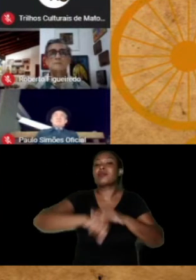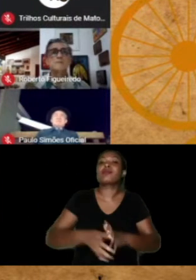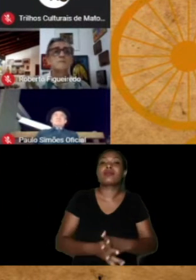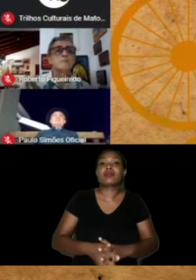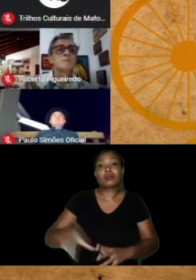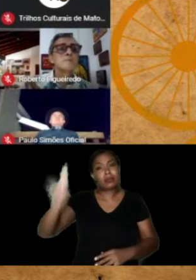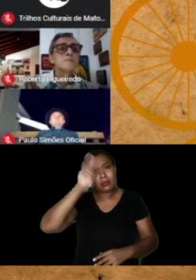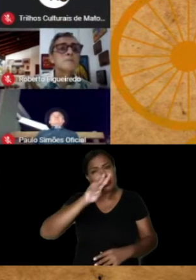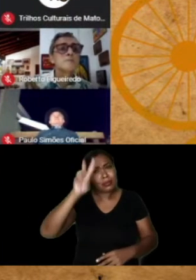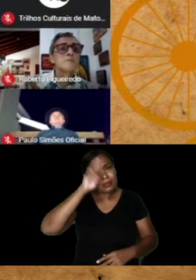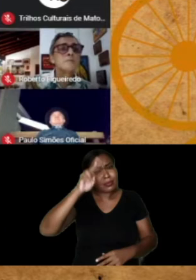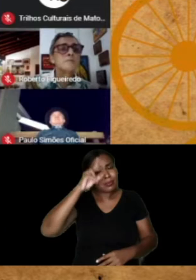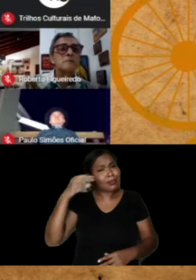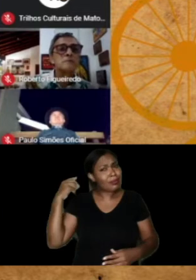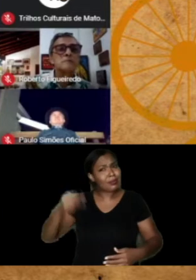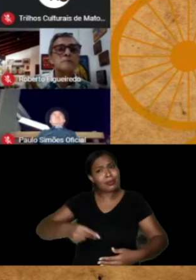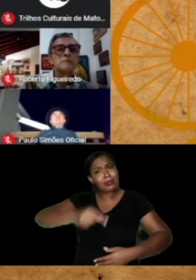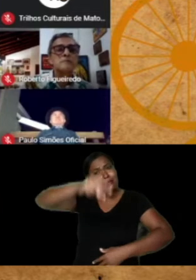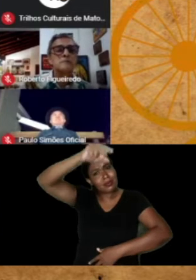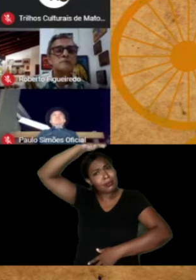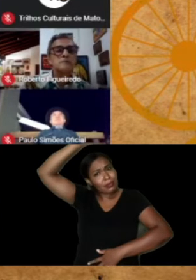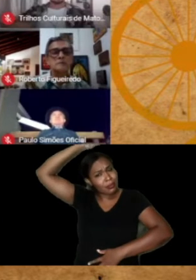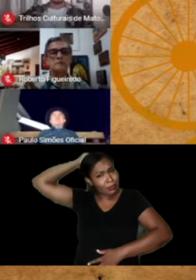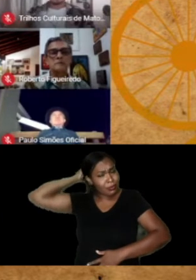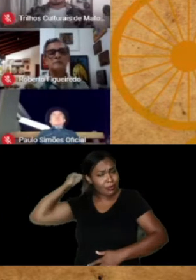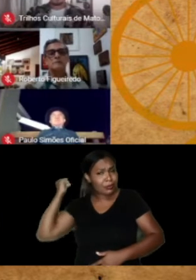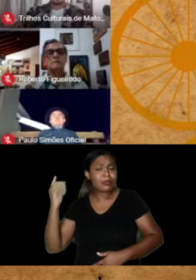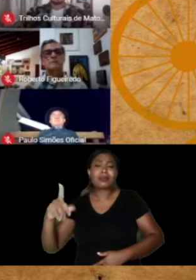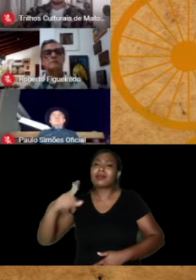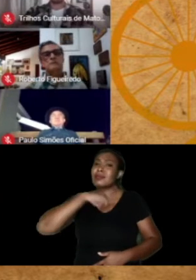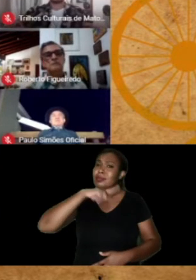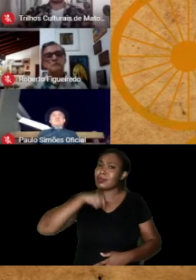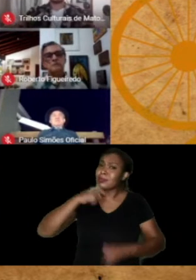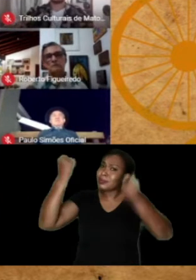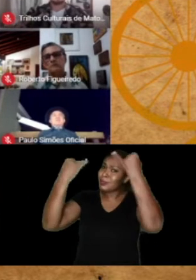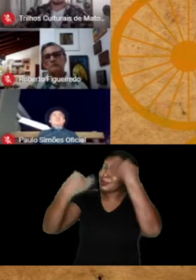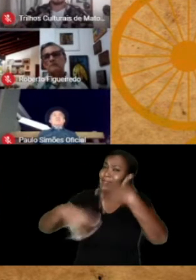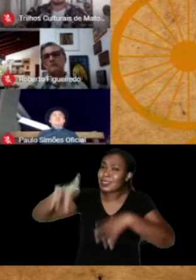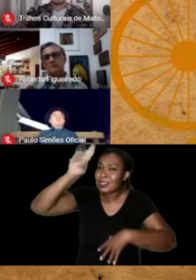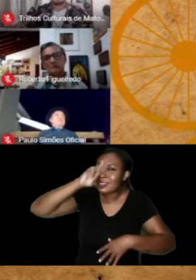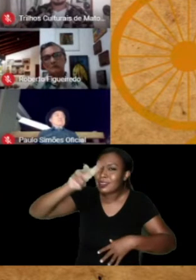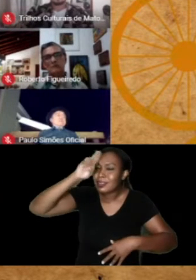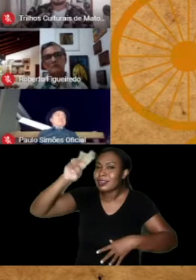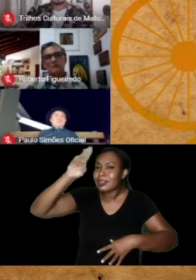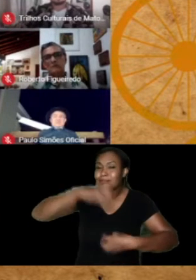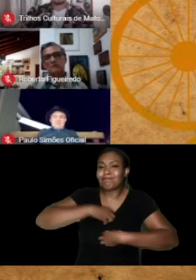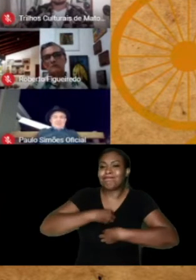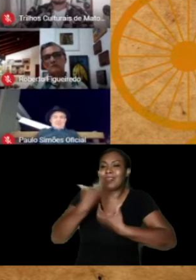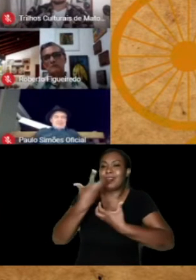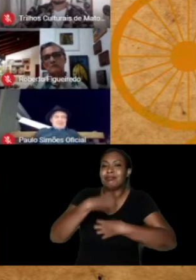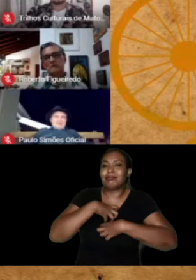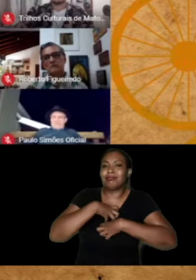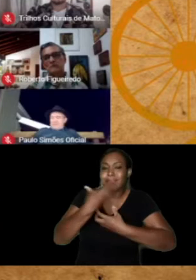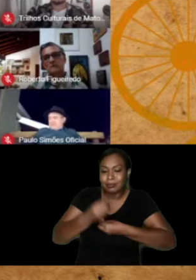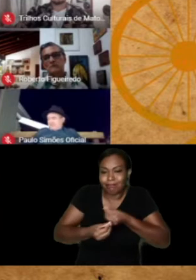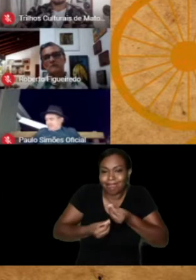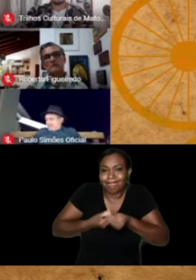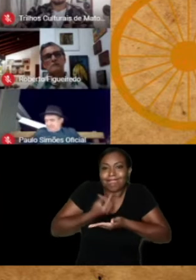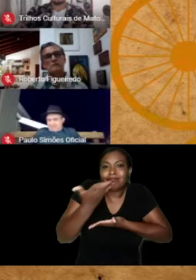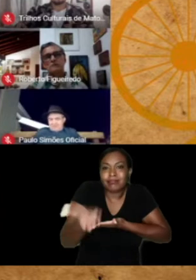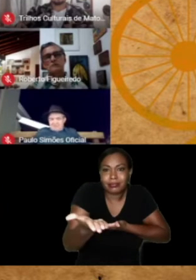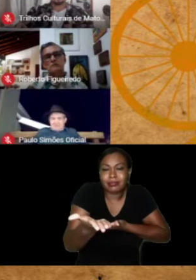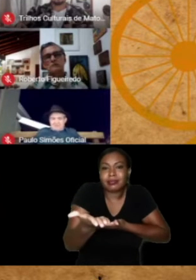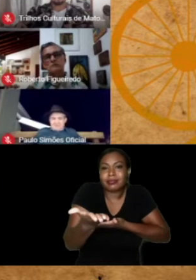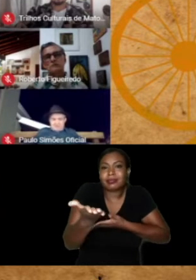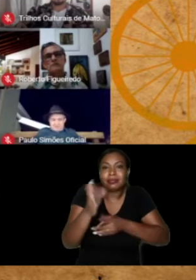muito antiga. Nós temos muito o que contar, nós temos muito o que contribuir.